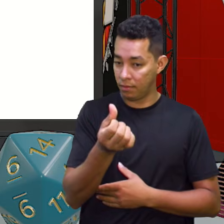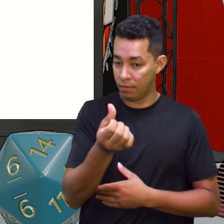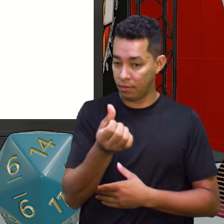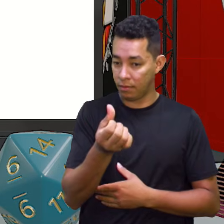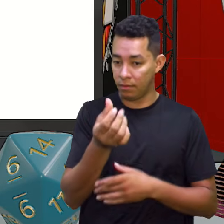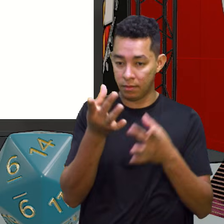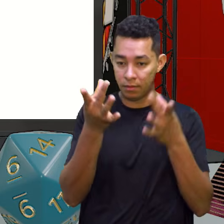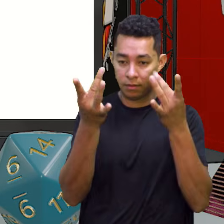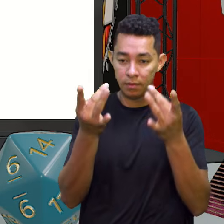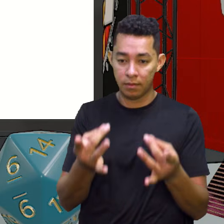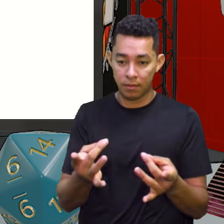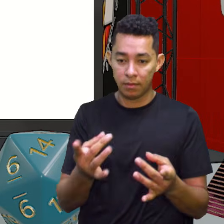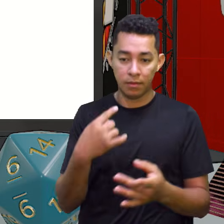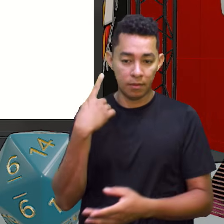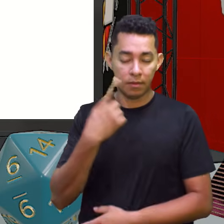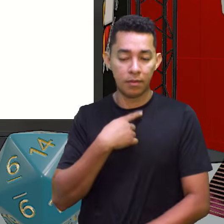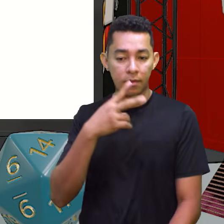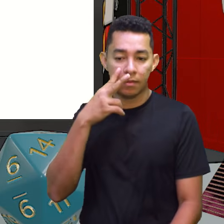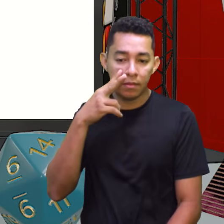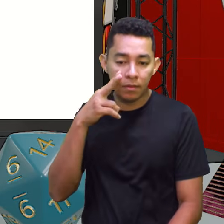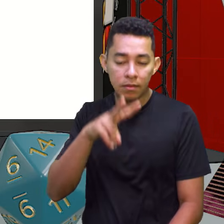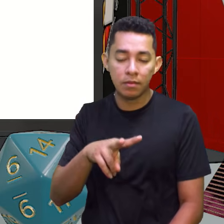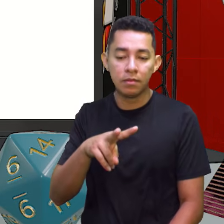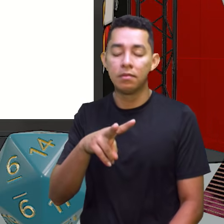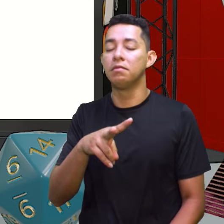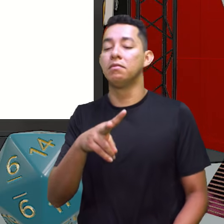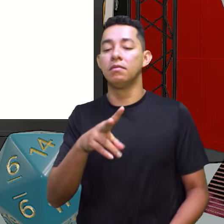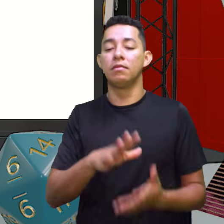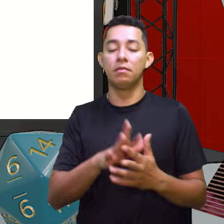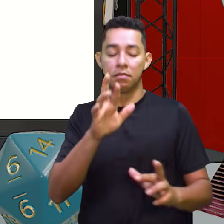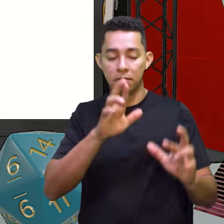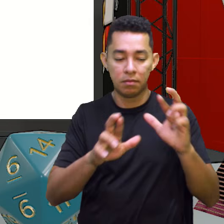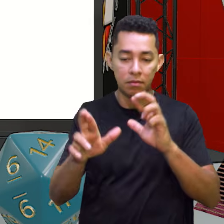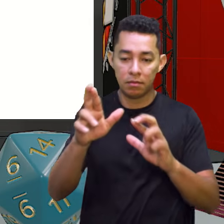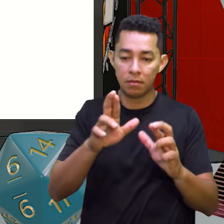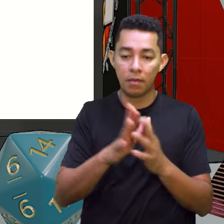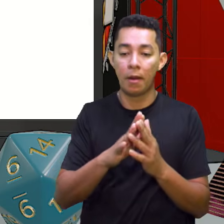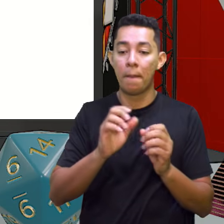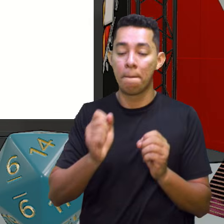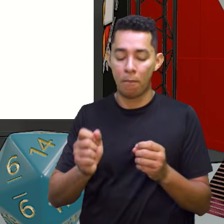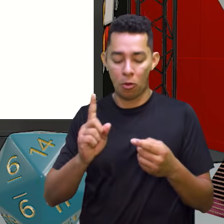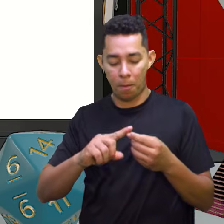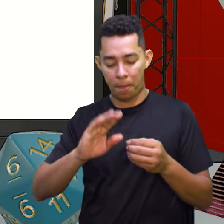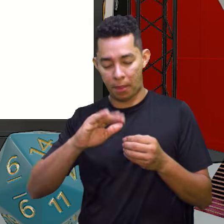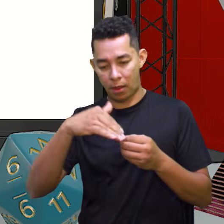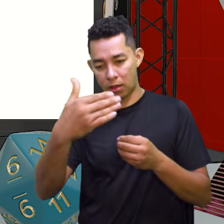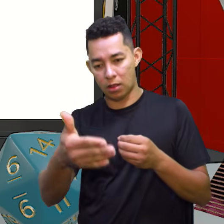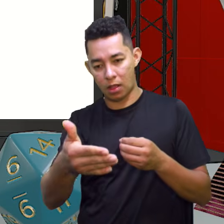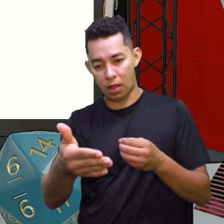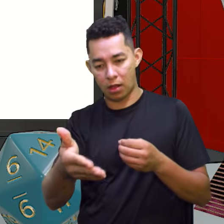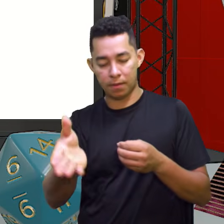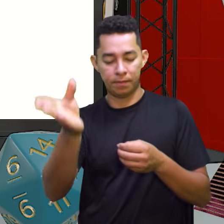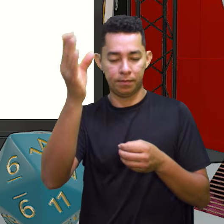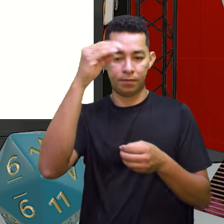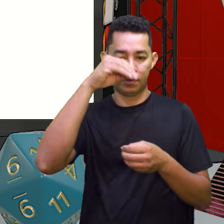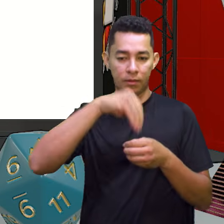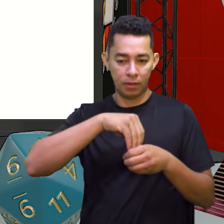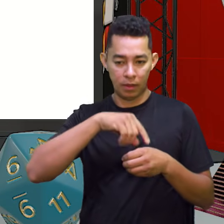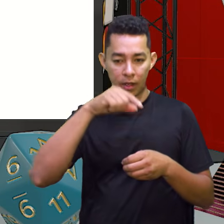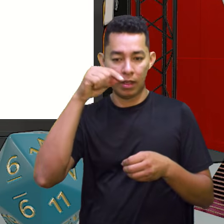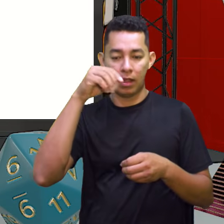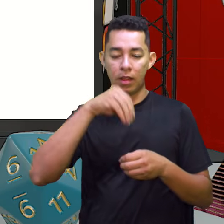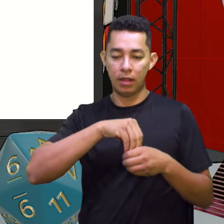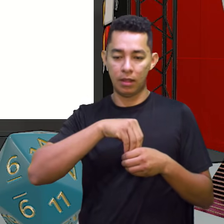né, resultados que nós temos que podem acontecer. Pode ser externa, pode ser interna, sem pontos em